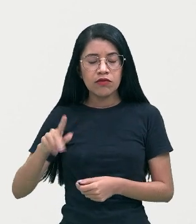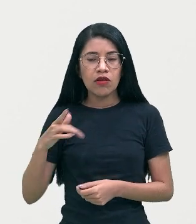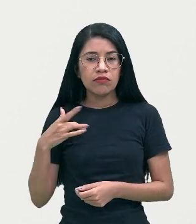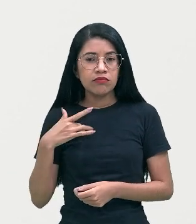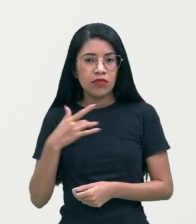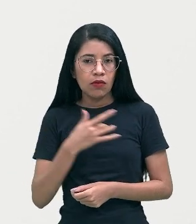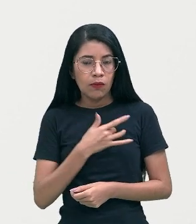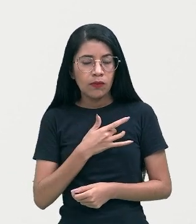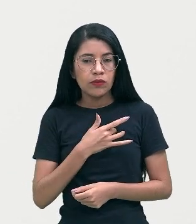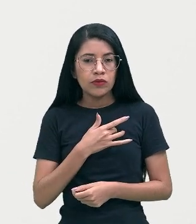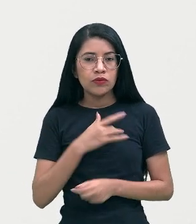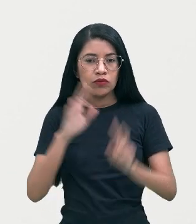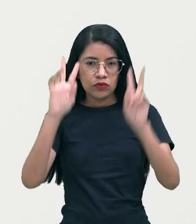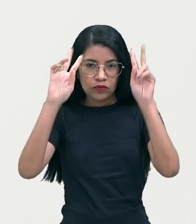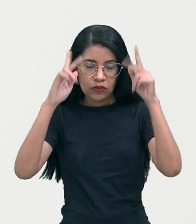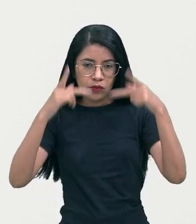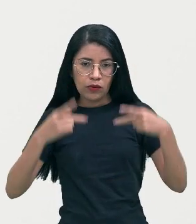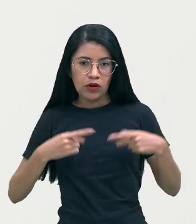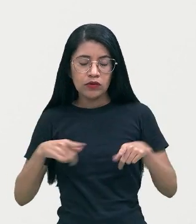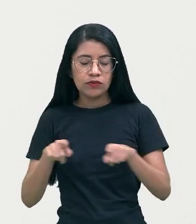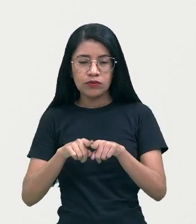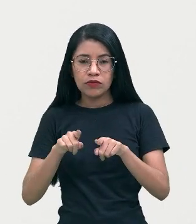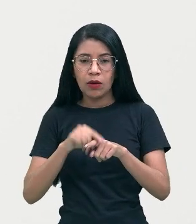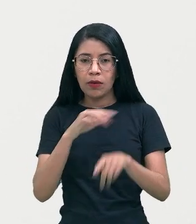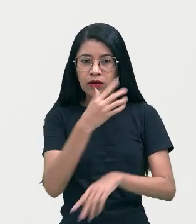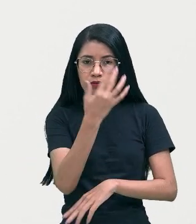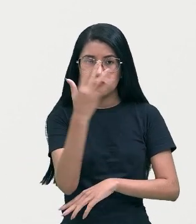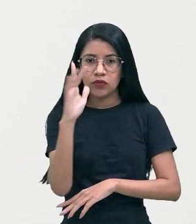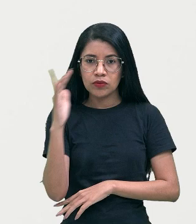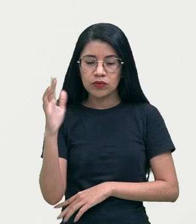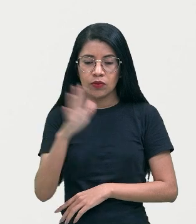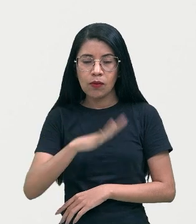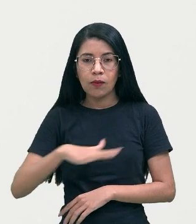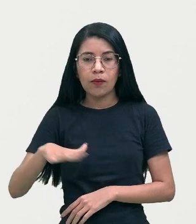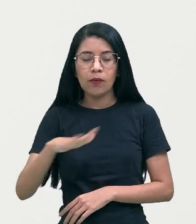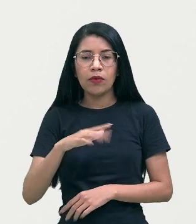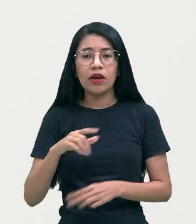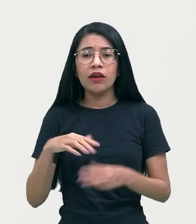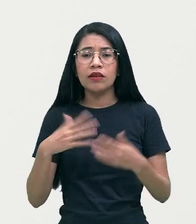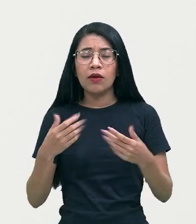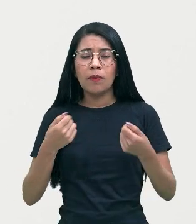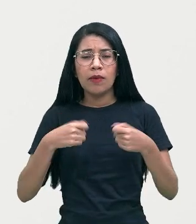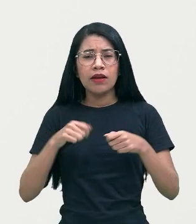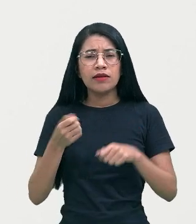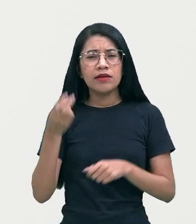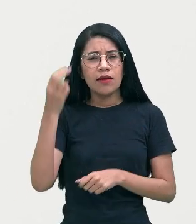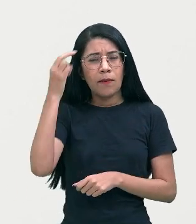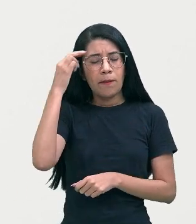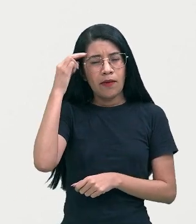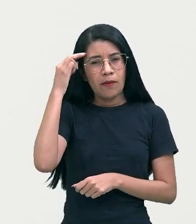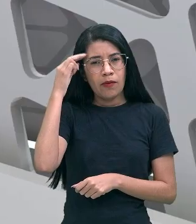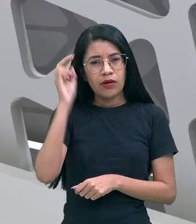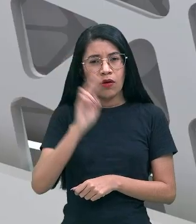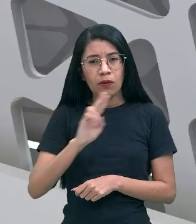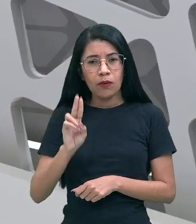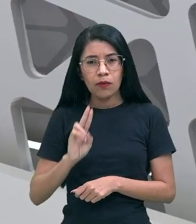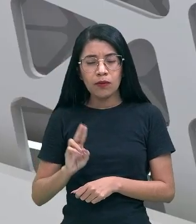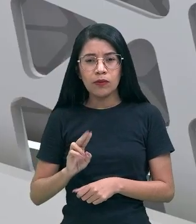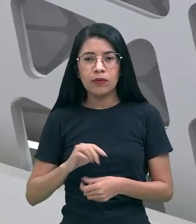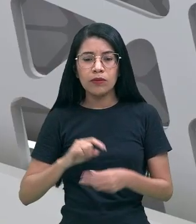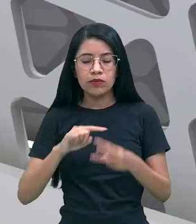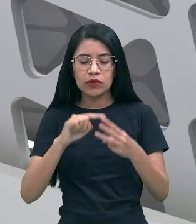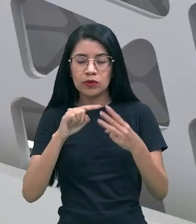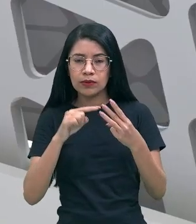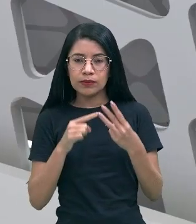seres humanos, mas também ao ambiente. Então, alguns nomes é importante que a gente saiba, né? Está estudando, é importante que a